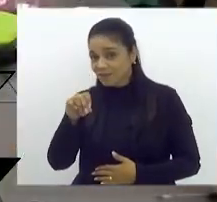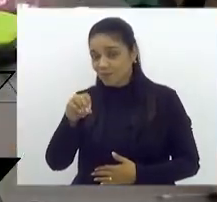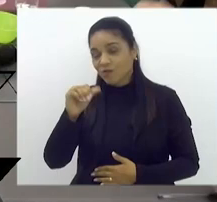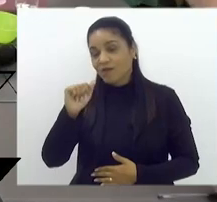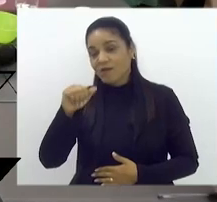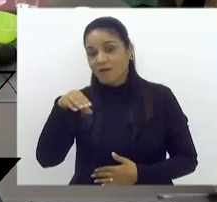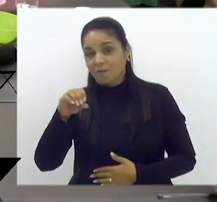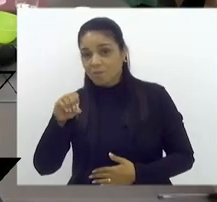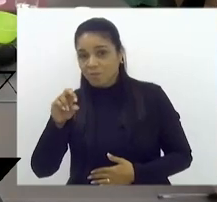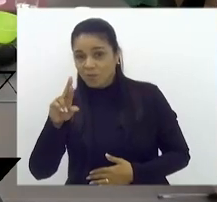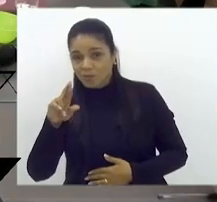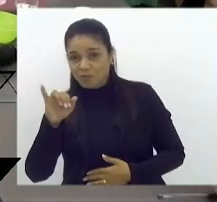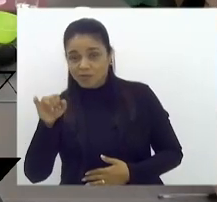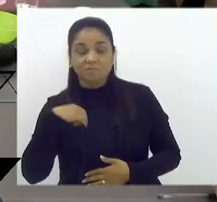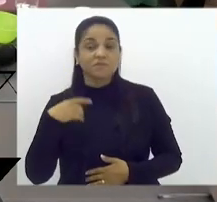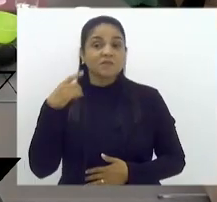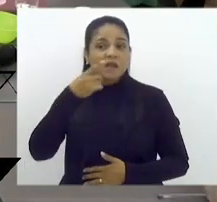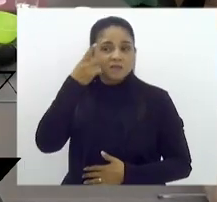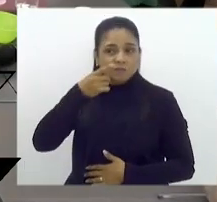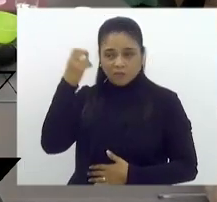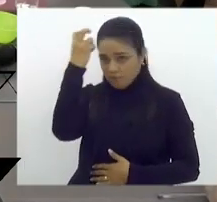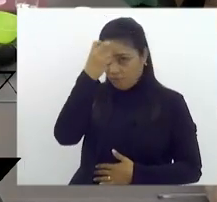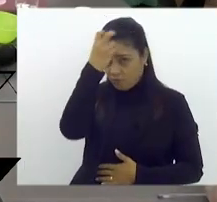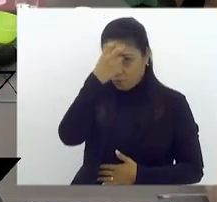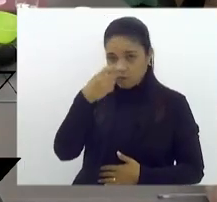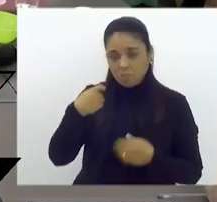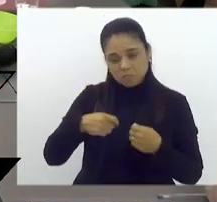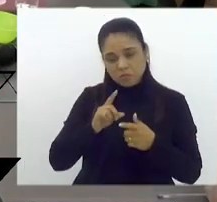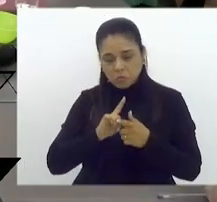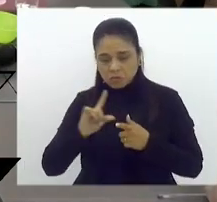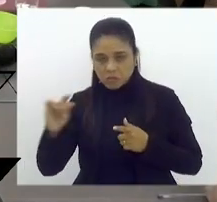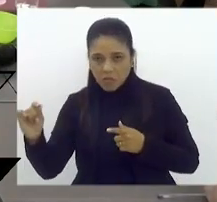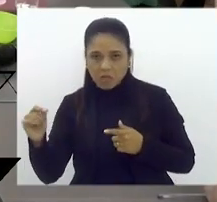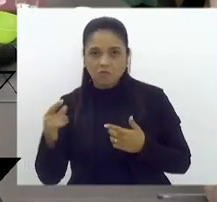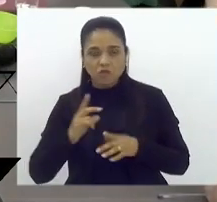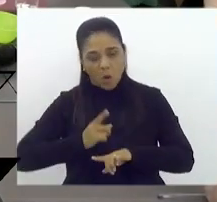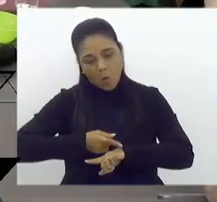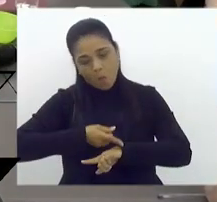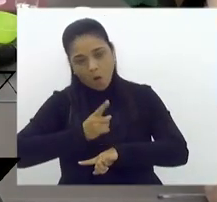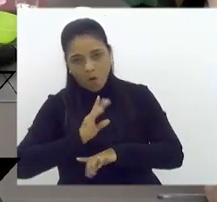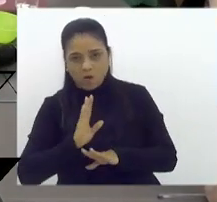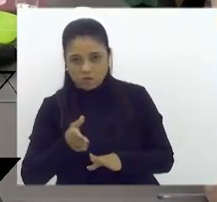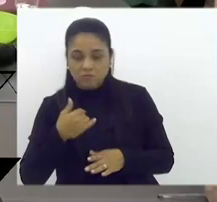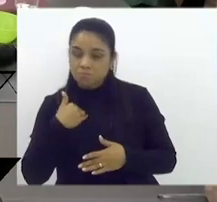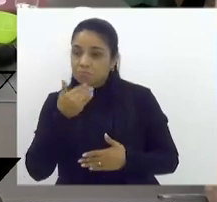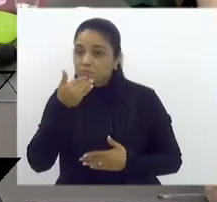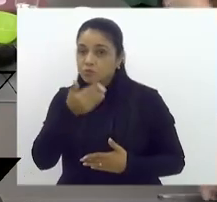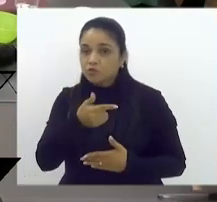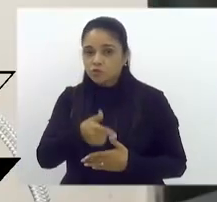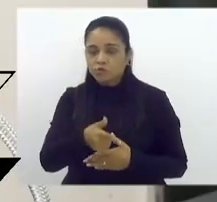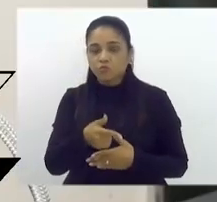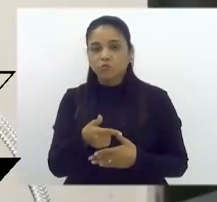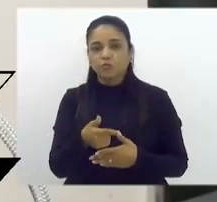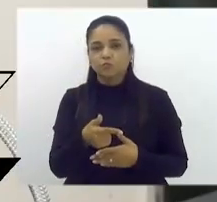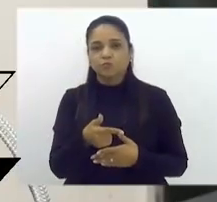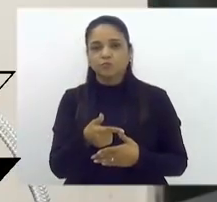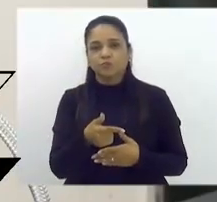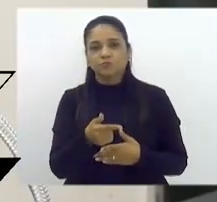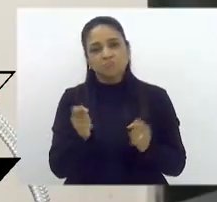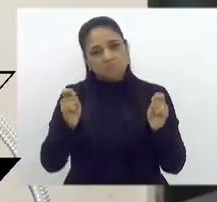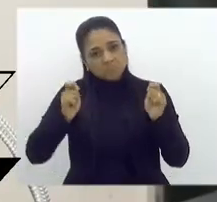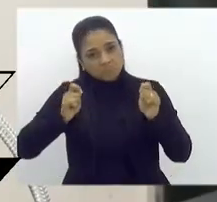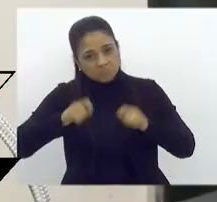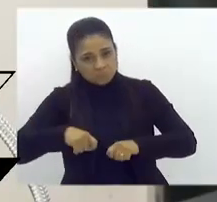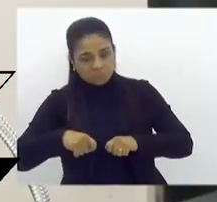A deputada Verônica, que teve que se retirar, na verdade já é uma hora, ela pediu para a gente, se